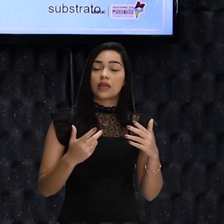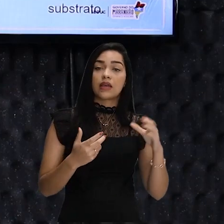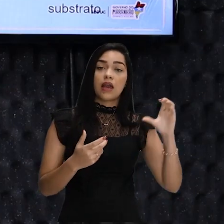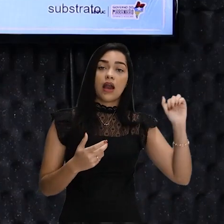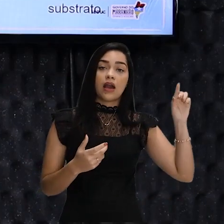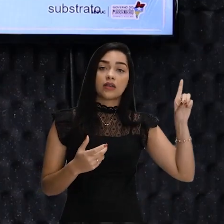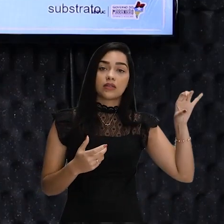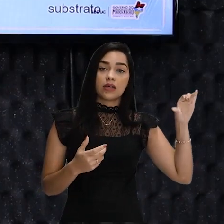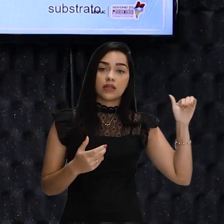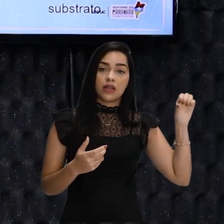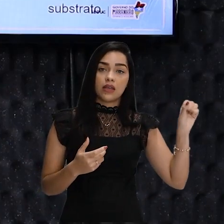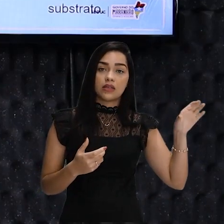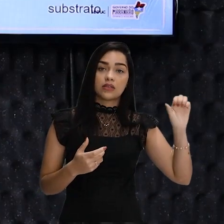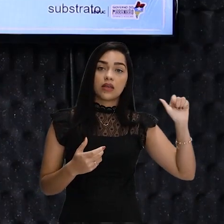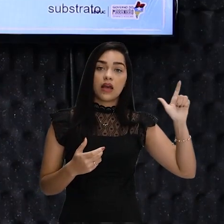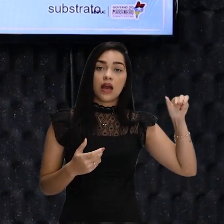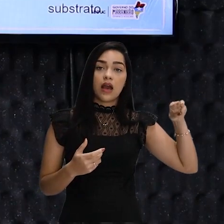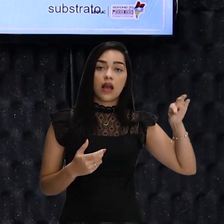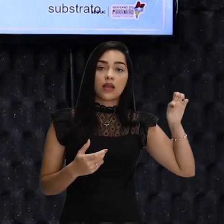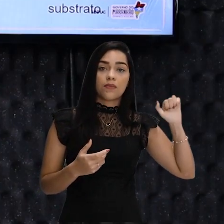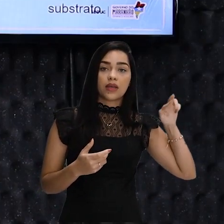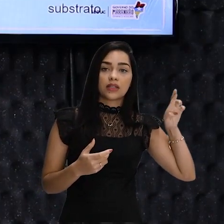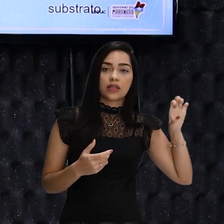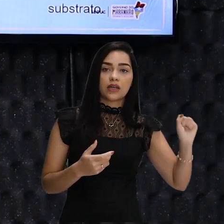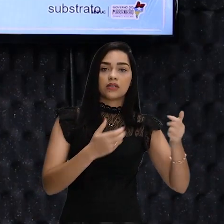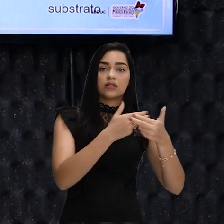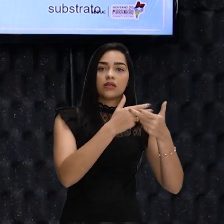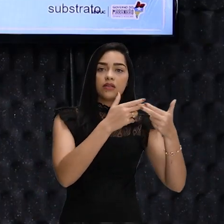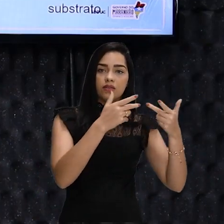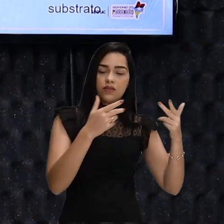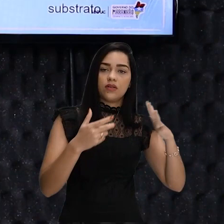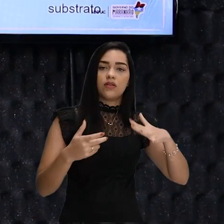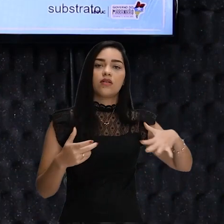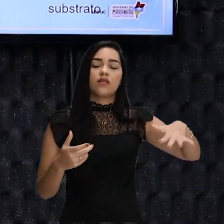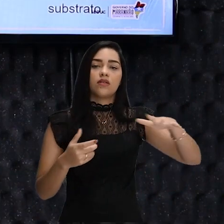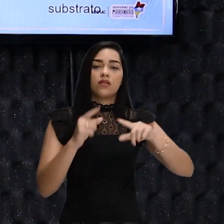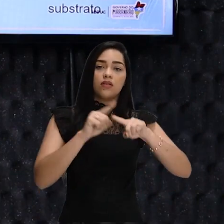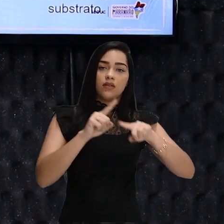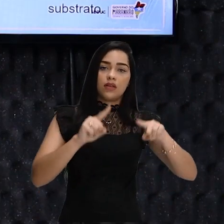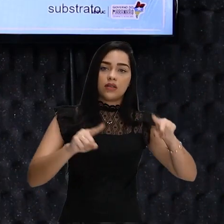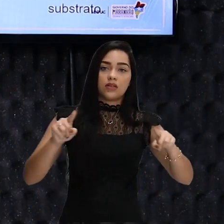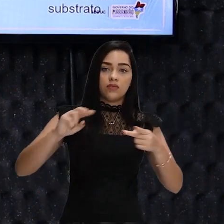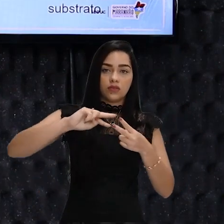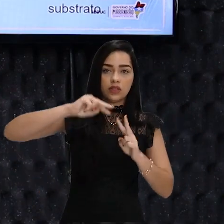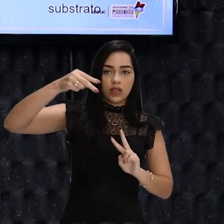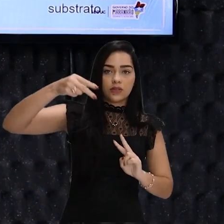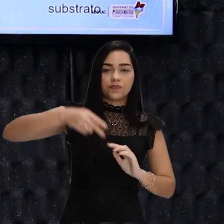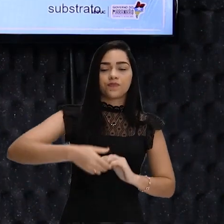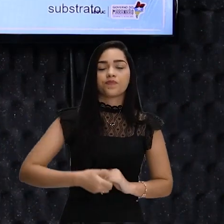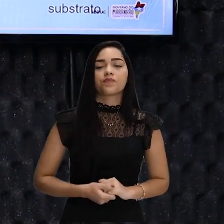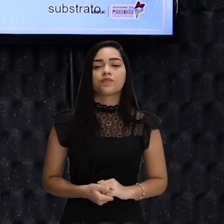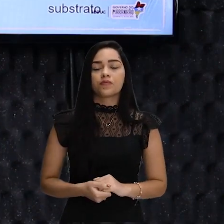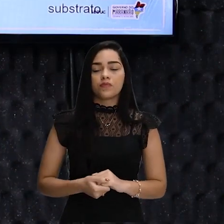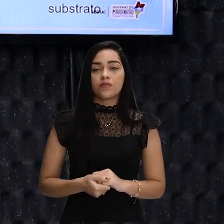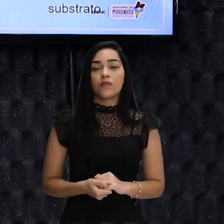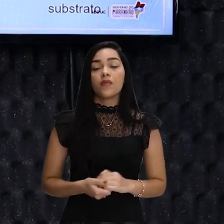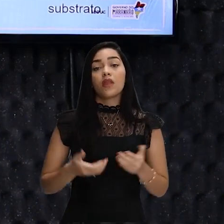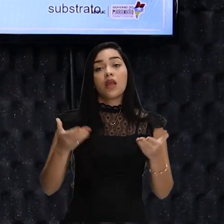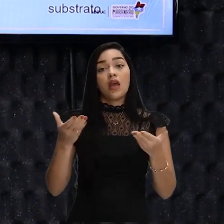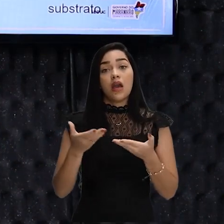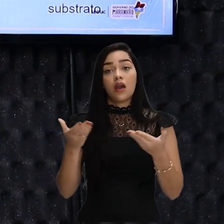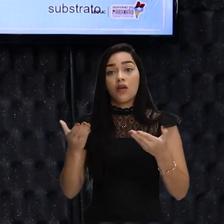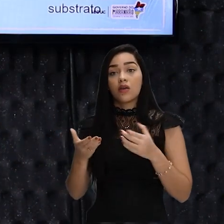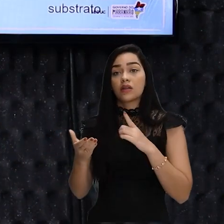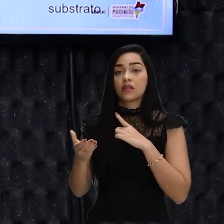cadeias alimentares tenham muitos seres vivos, uma grande variabilidade genética. Então, a comunidade